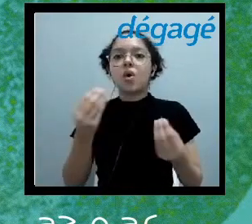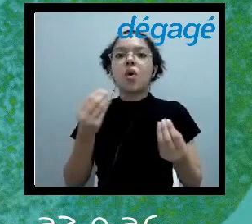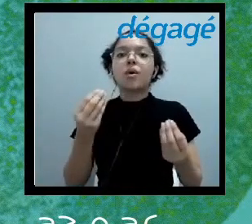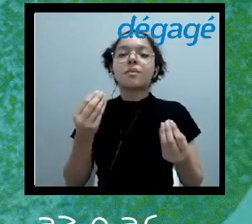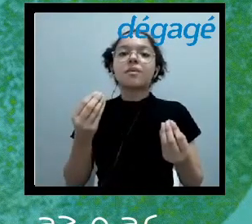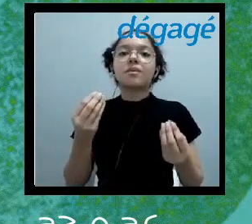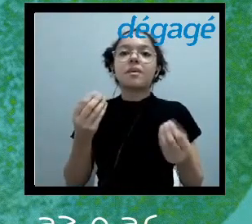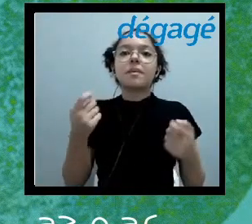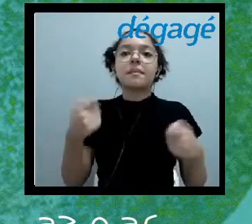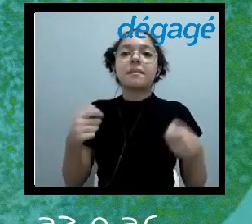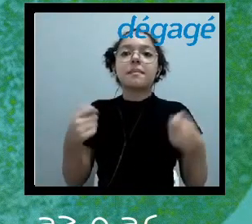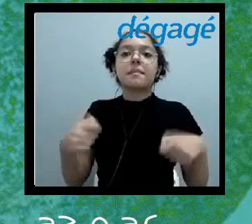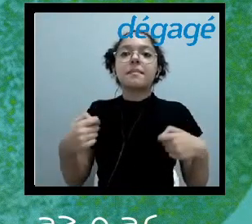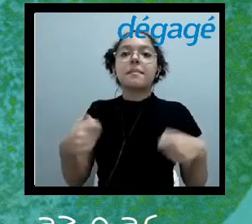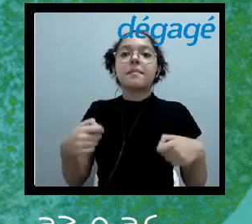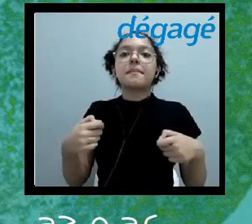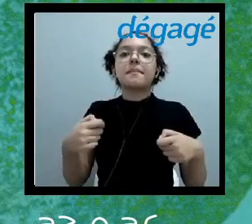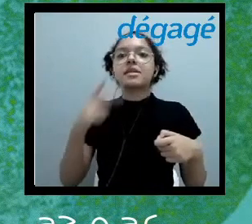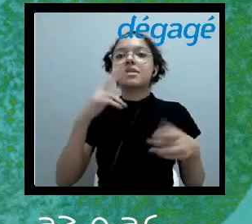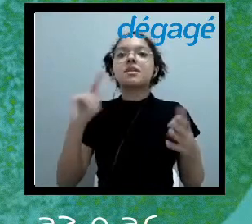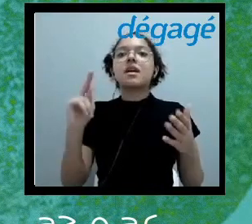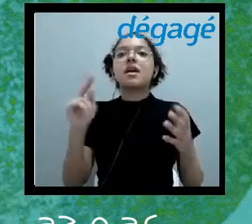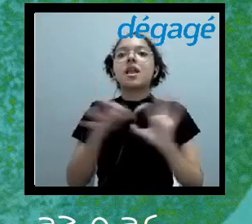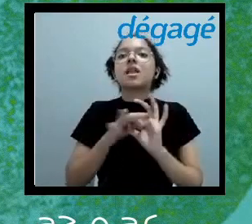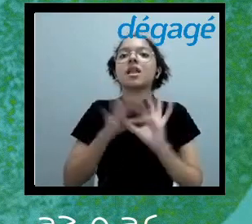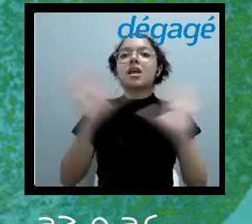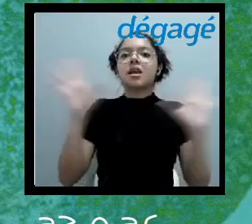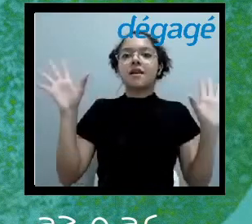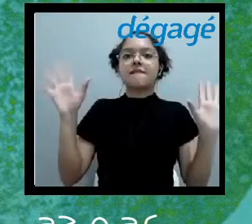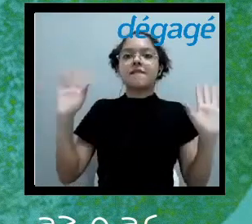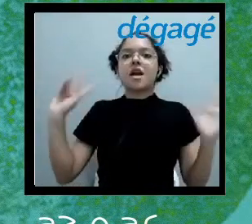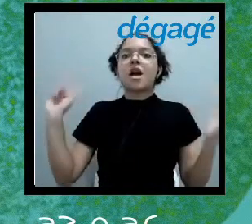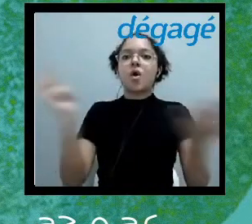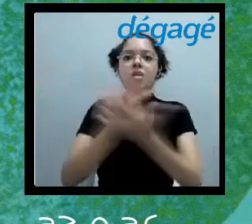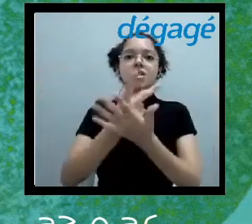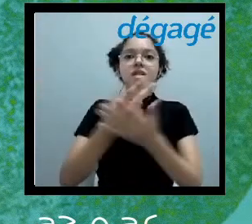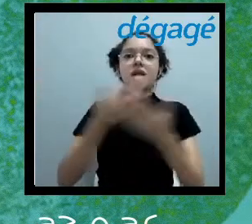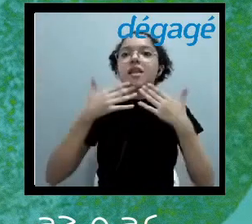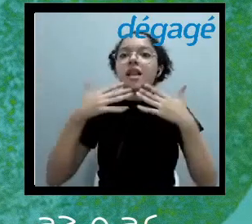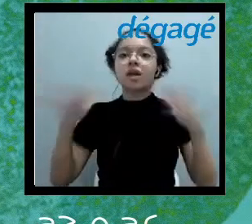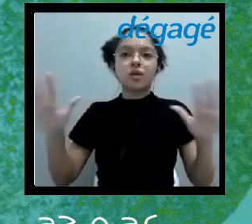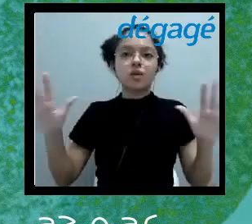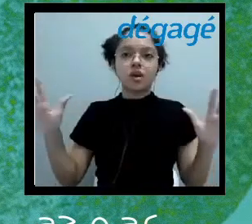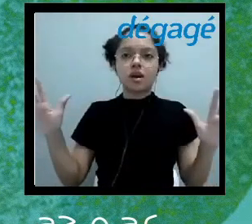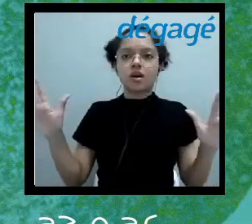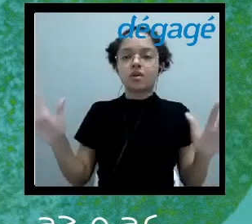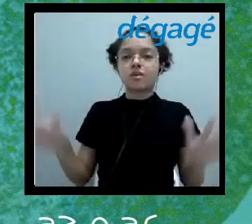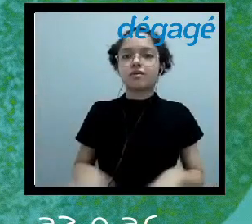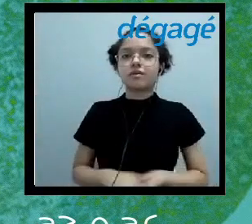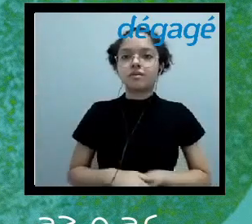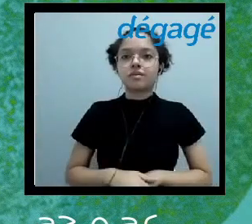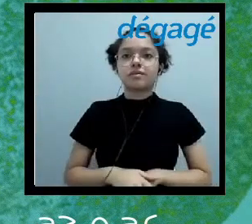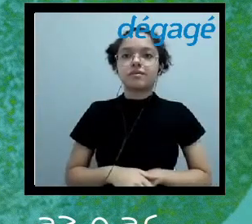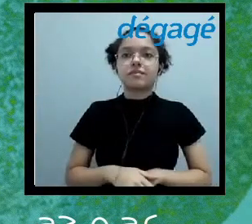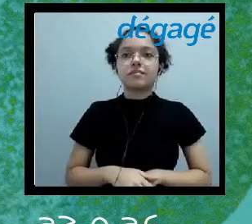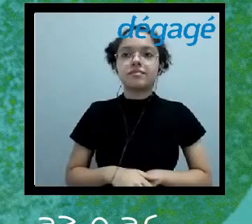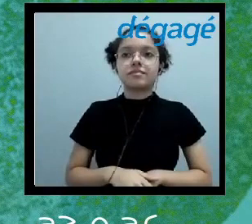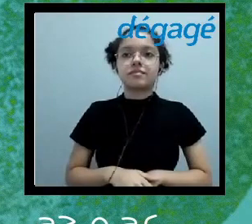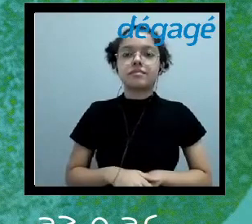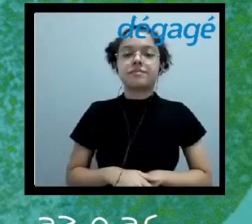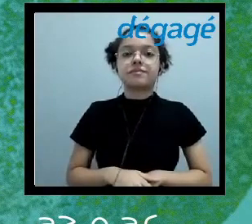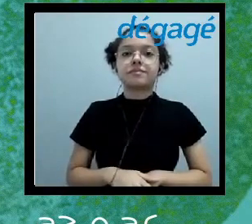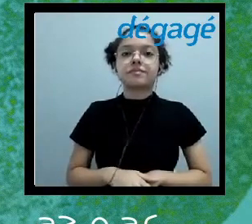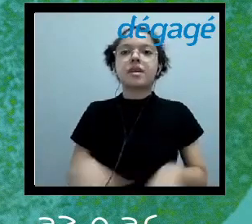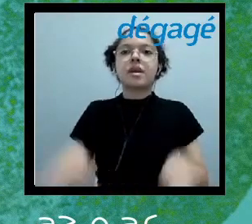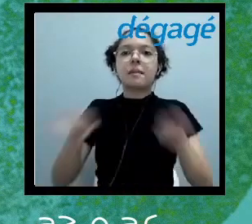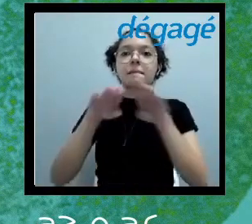preciso deixar-se acontecer, ou seja, escapar dos lugares comuns, pré-estabelecidos, escapar dos padrões